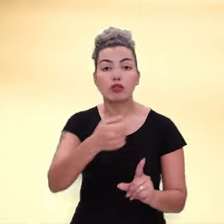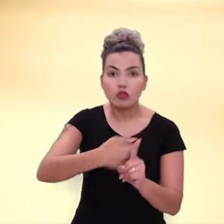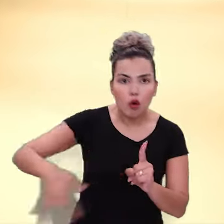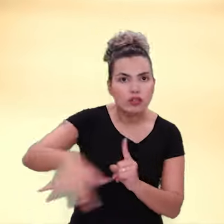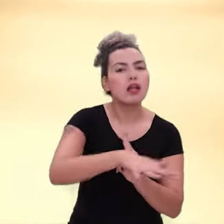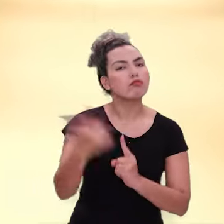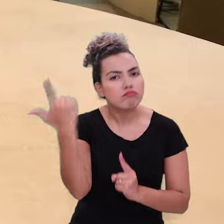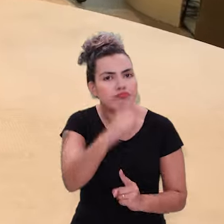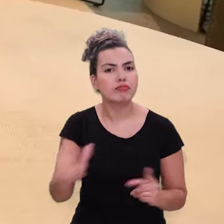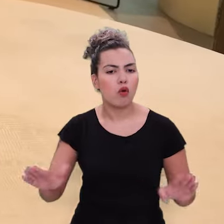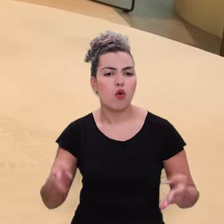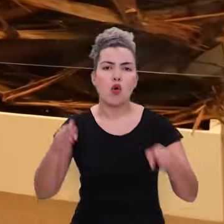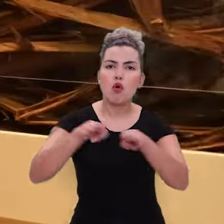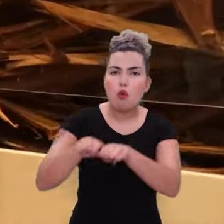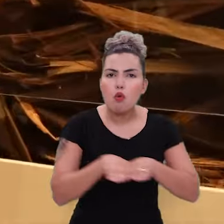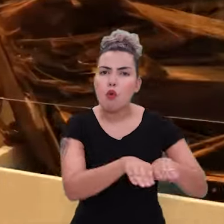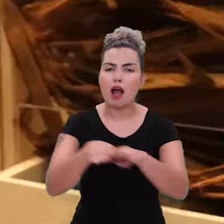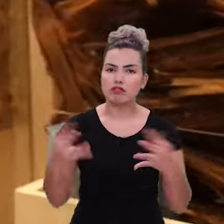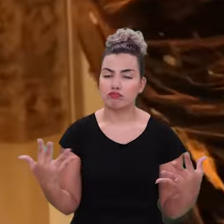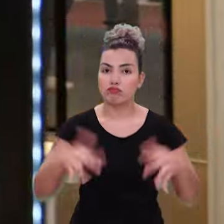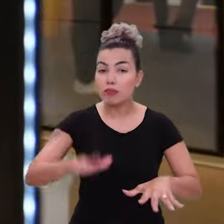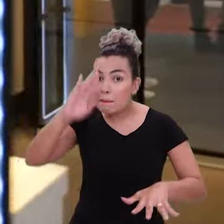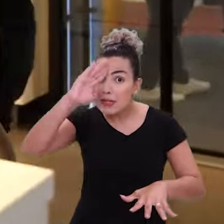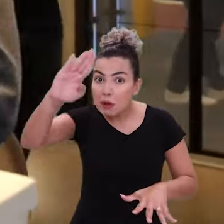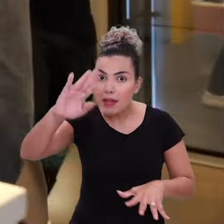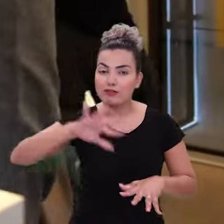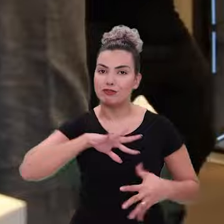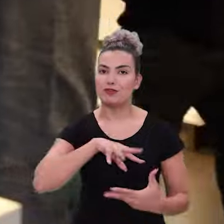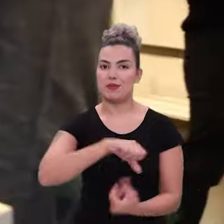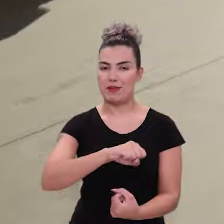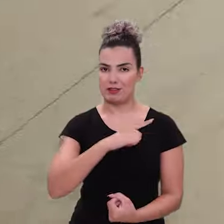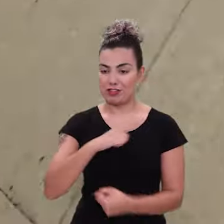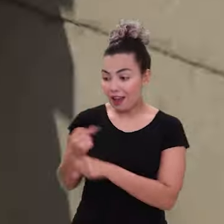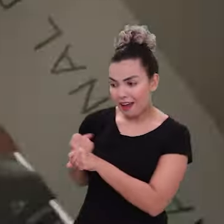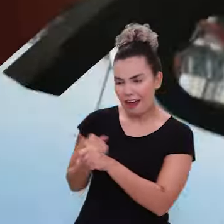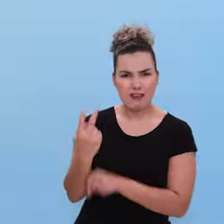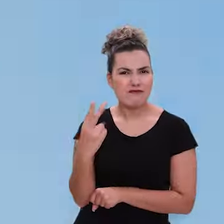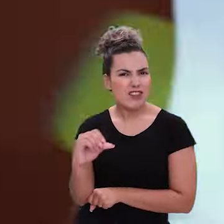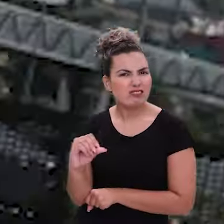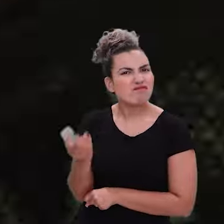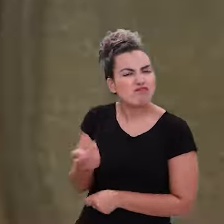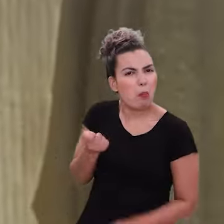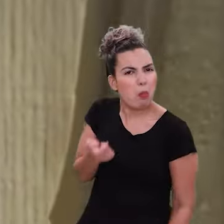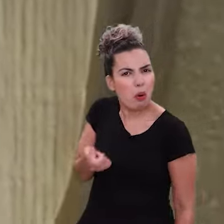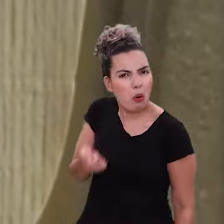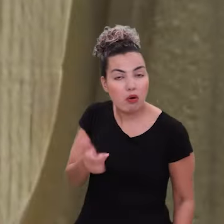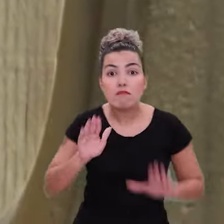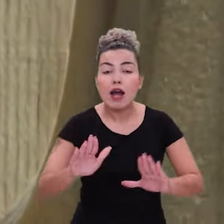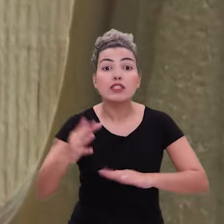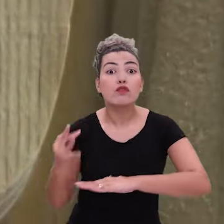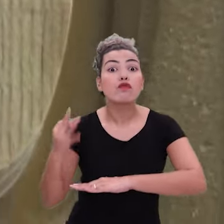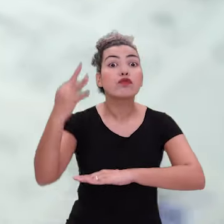mais equitativa e inclusiva, unificado com um amanhã mais sustentável. 20 anos pode parecer pouco,